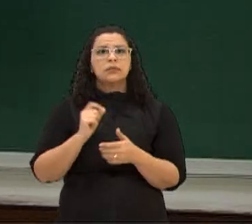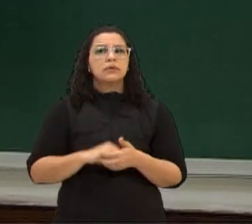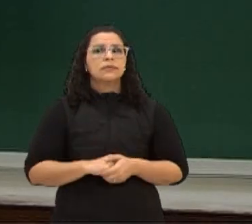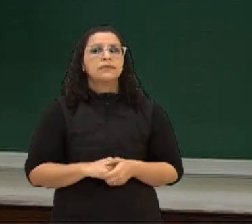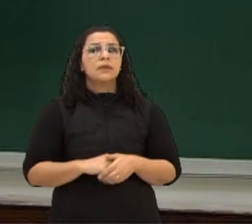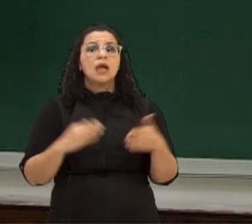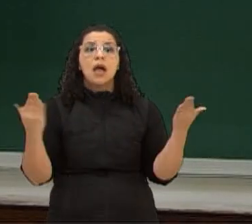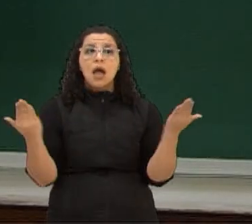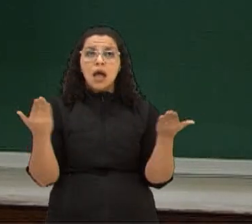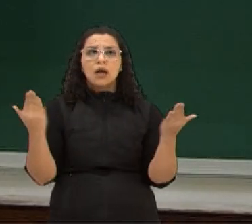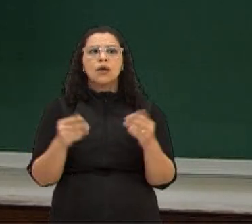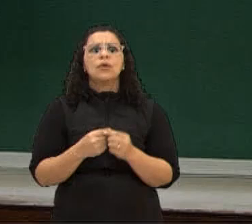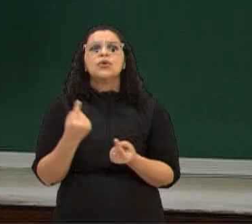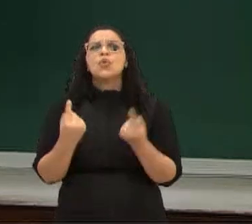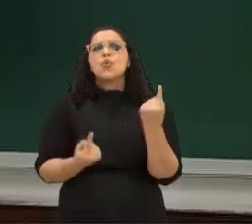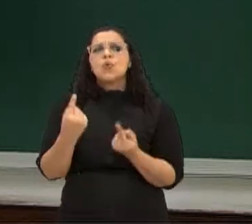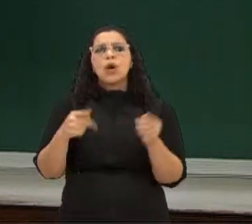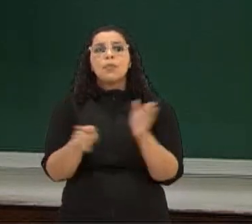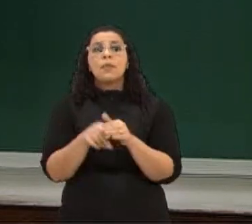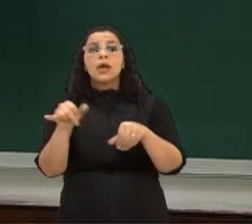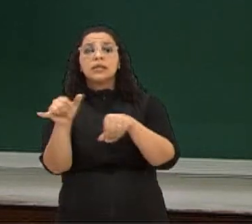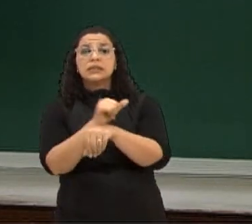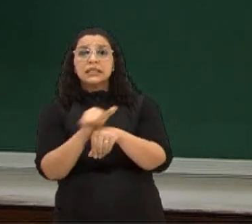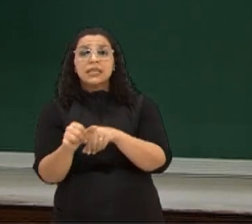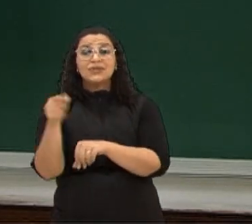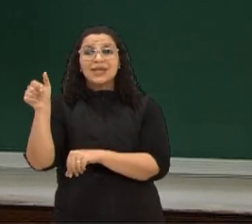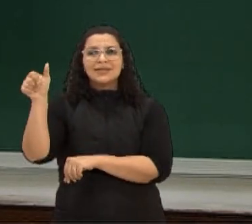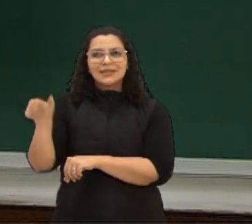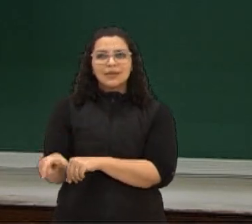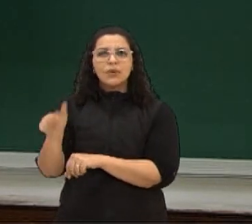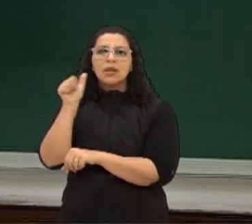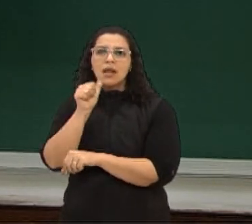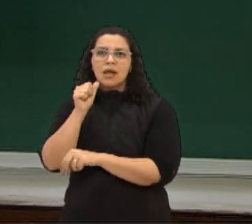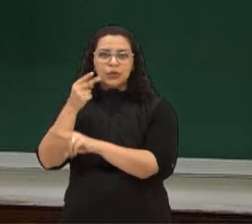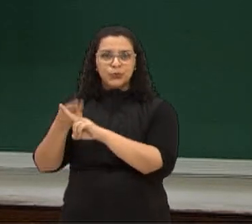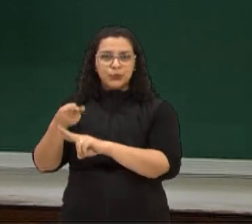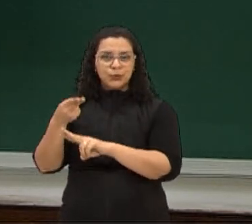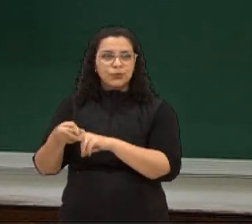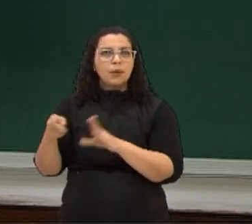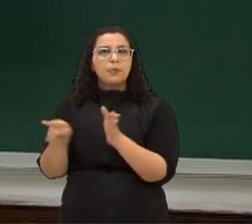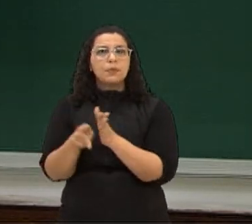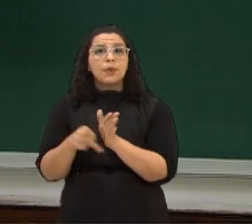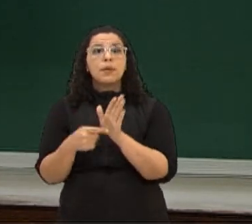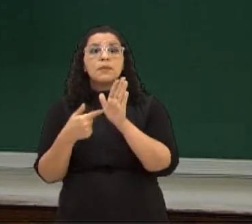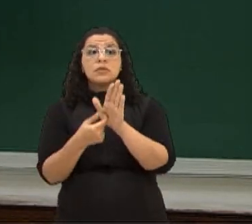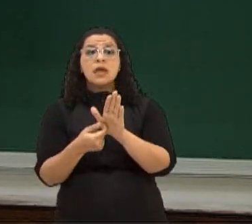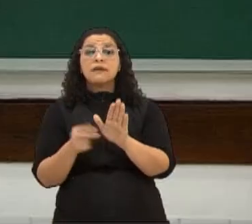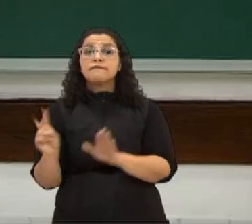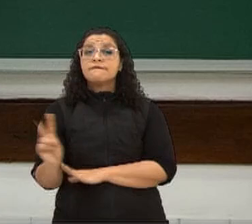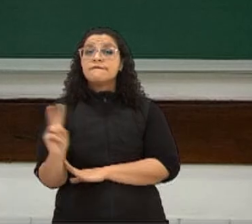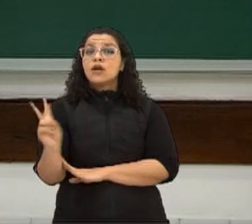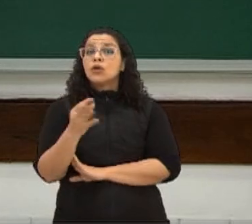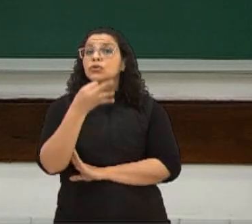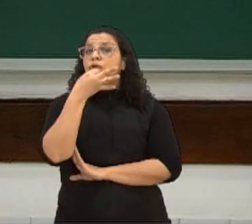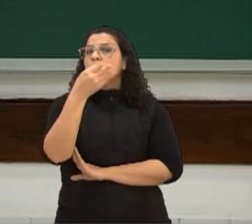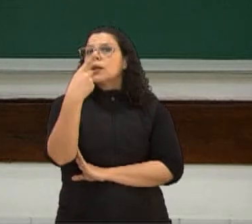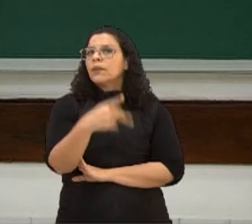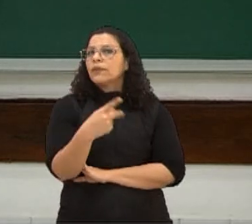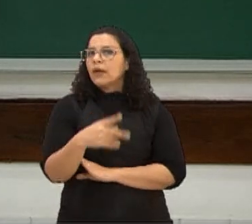Agora, qual foi a estratégia utilizada pela leitora para validar os